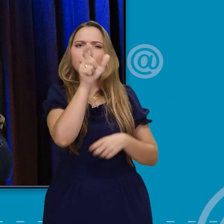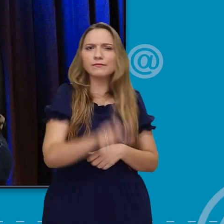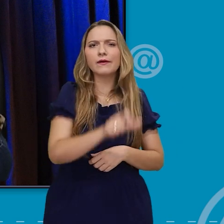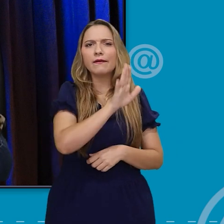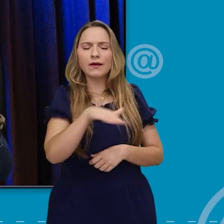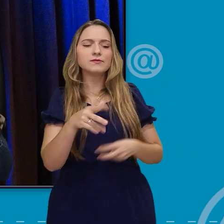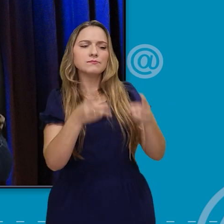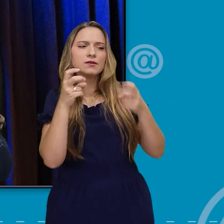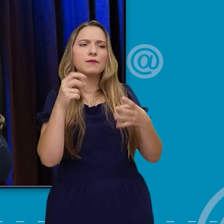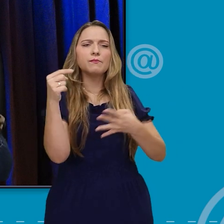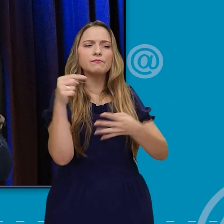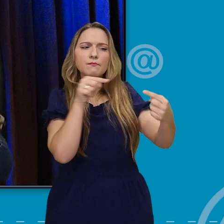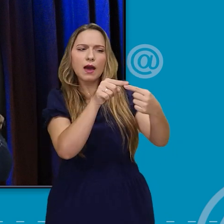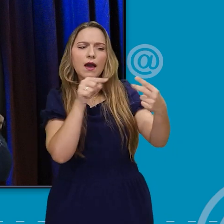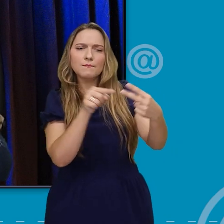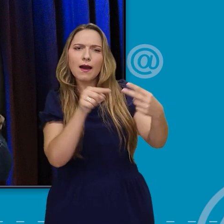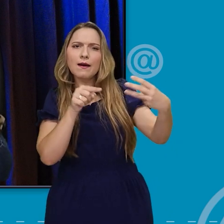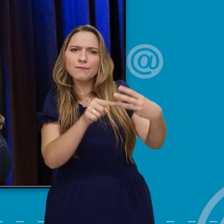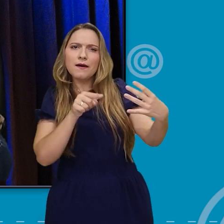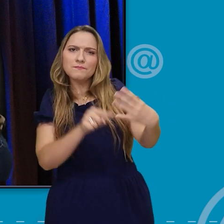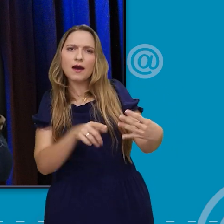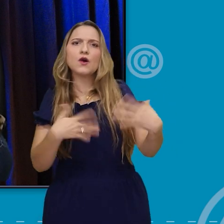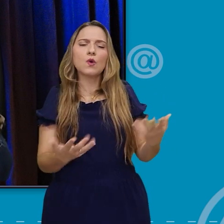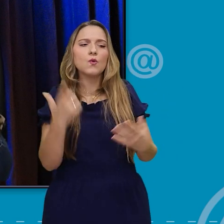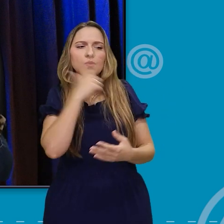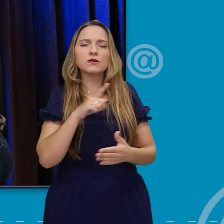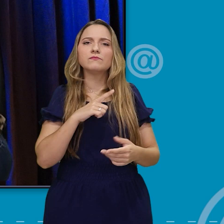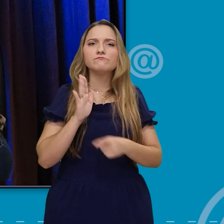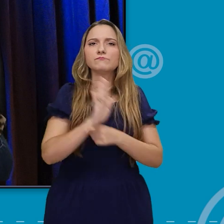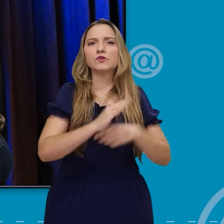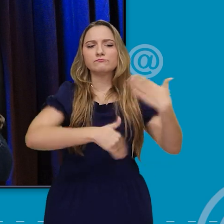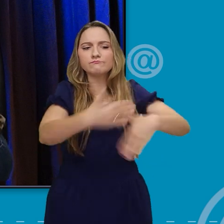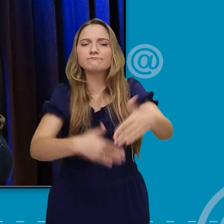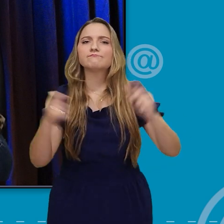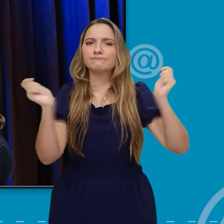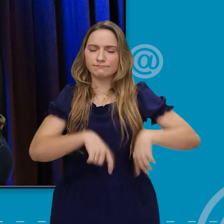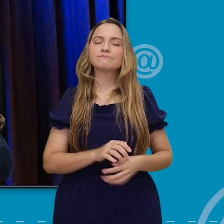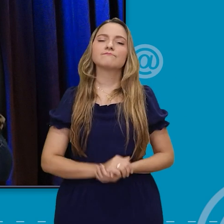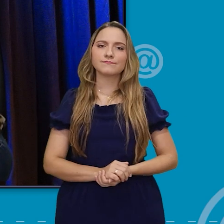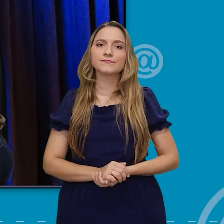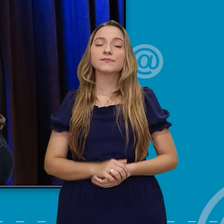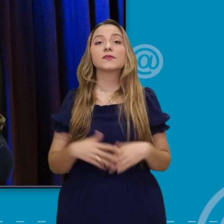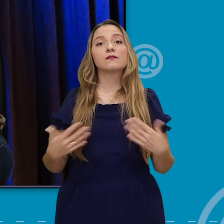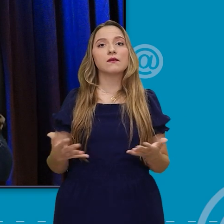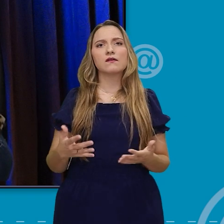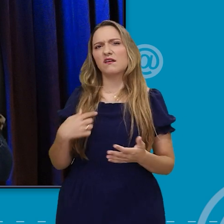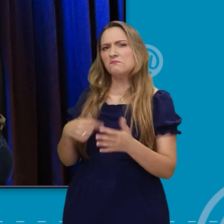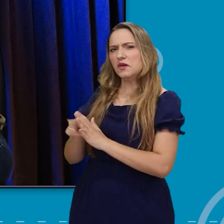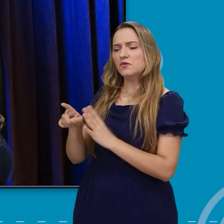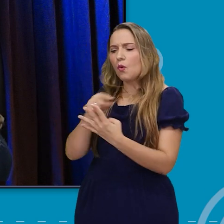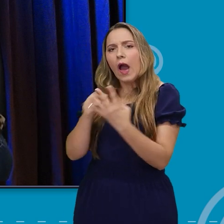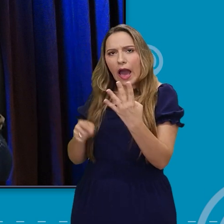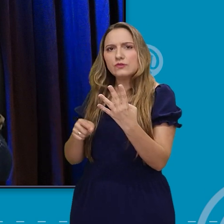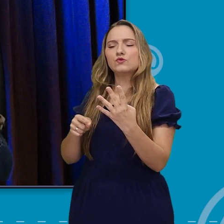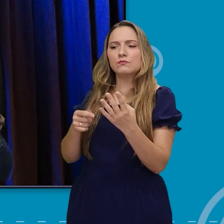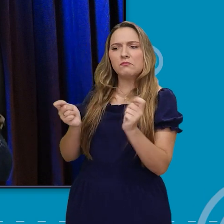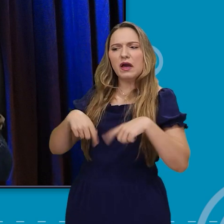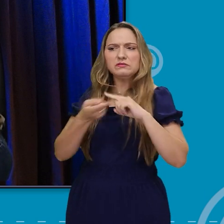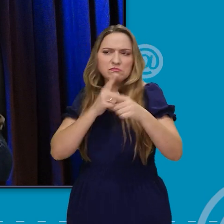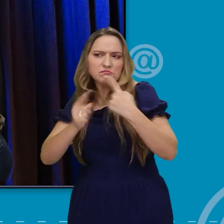trocam figurinhas entre si? Sim. Olha, a gente tem que fazer isso, eu acho que você podia fazer dessa forma, será que você pode me ajudar nessa área? Sim.